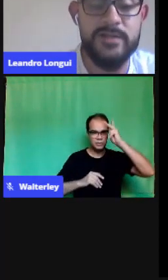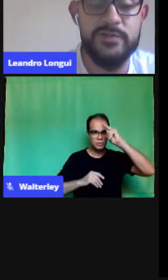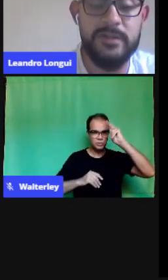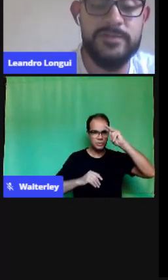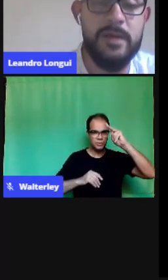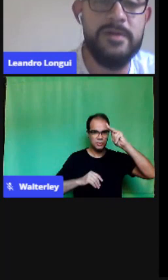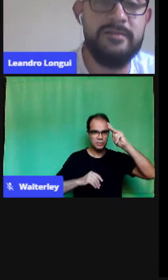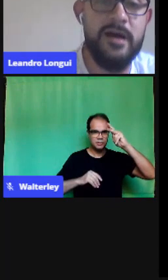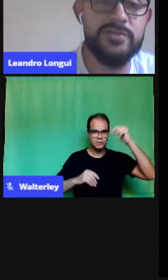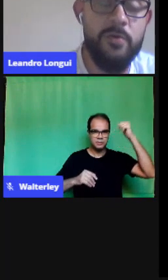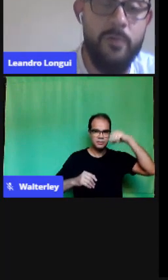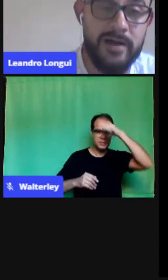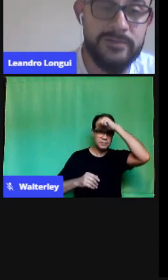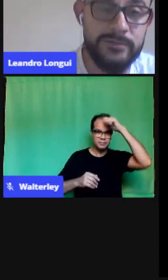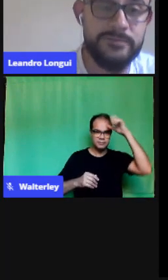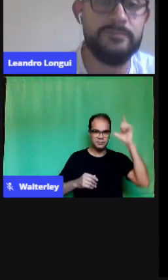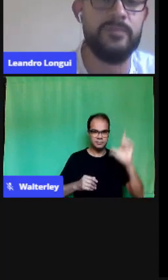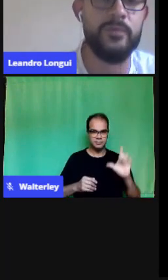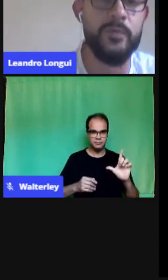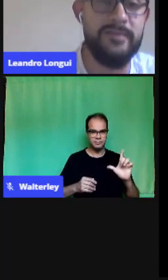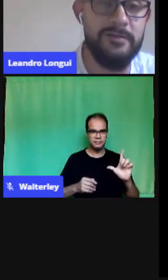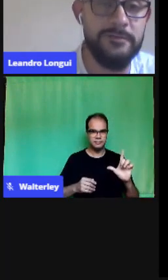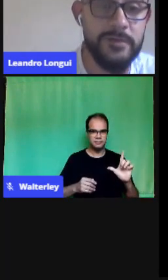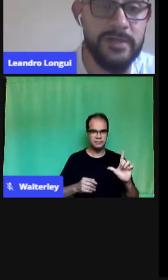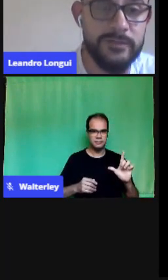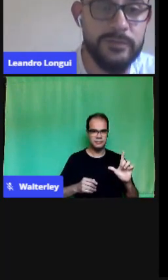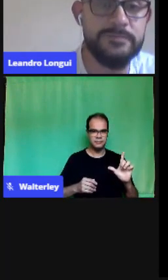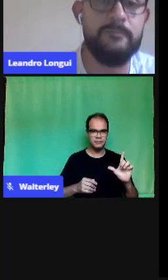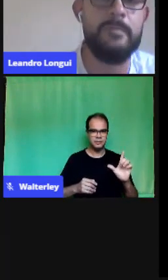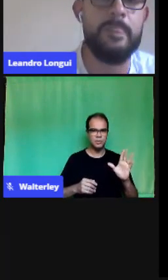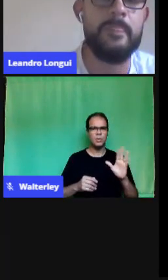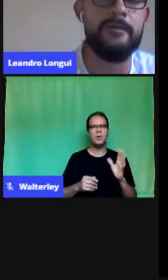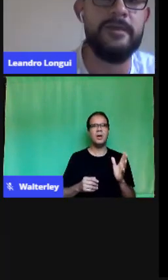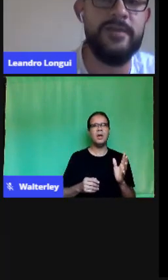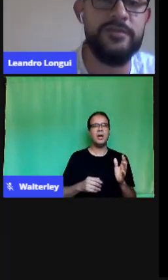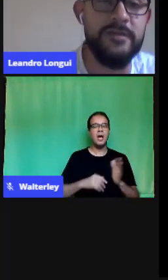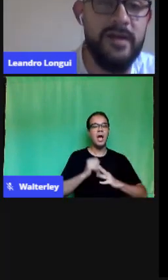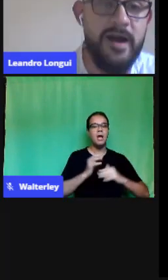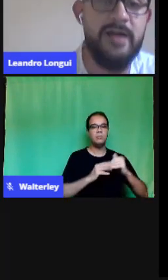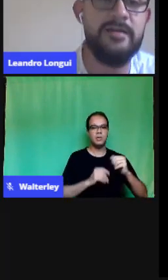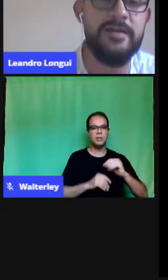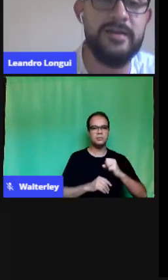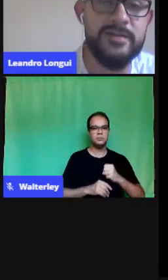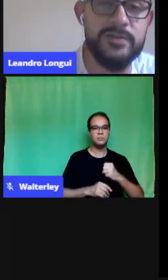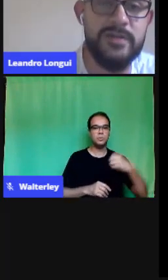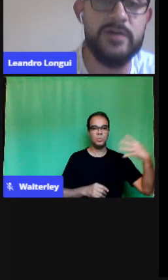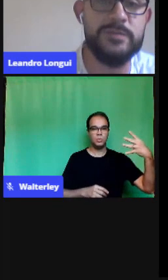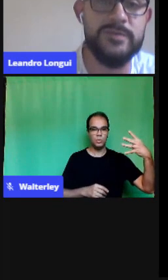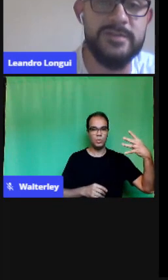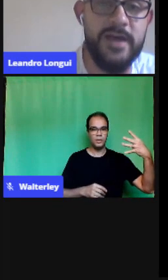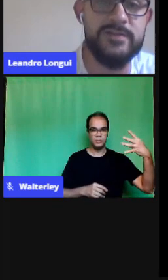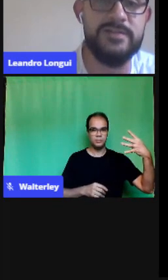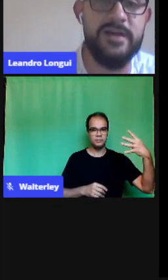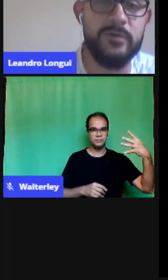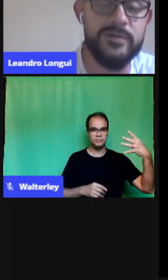selecionamos a habilidade 4 do 8º ano, identificar e relacionar os processos da